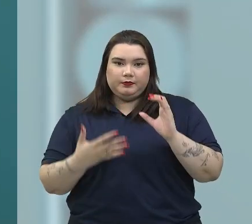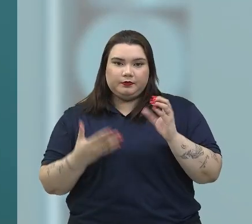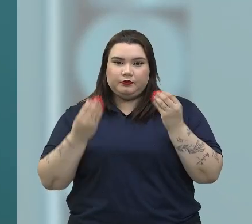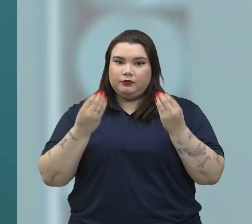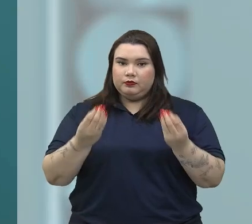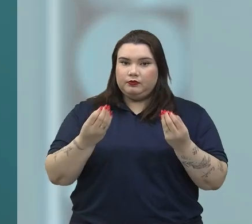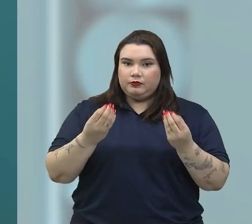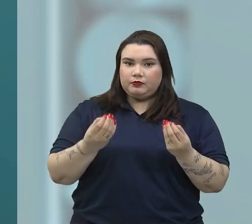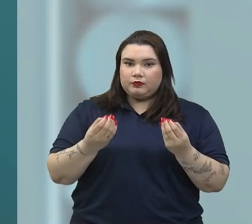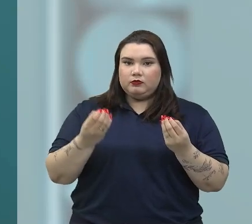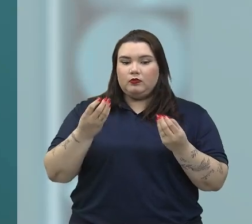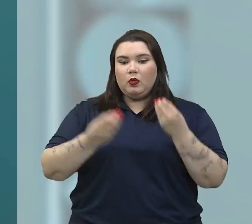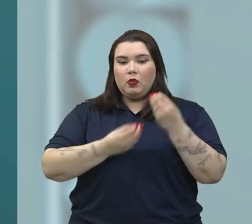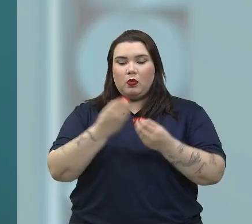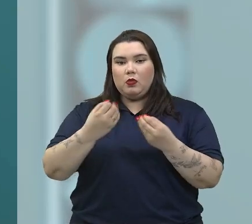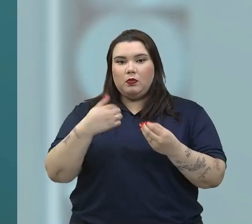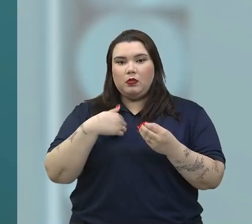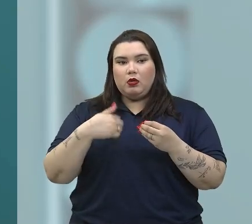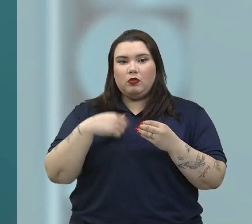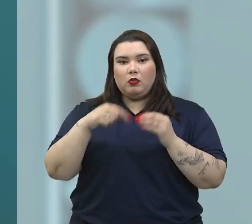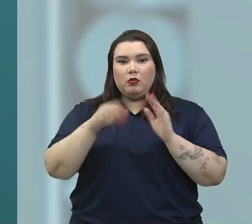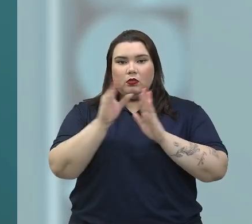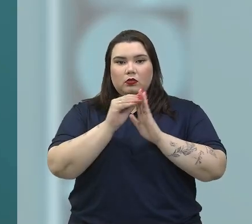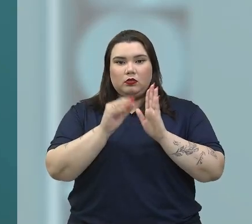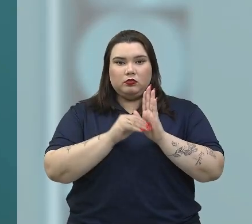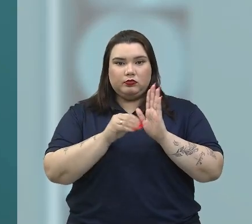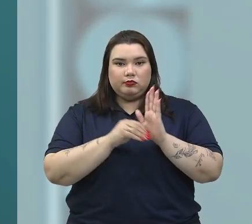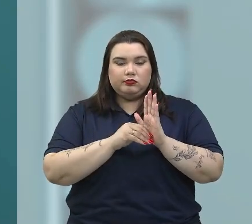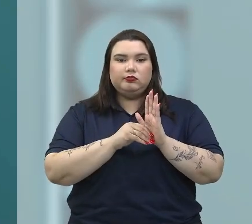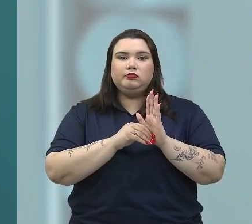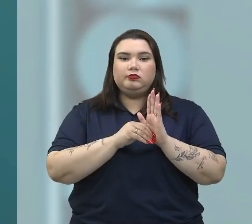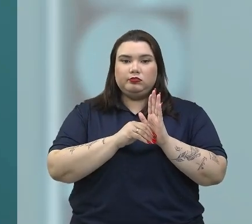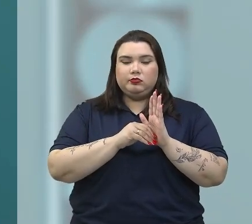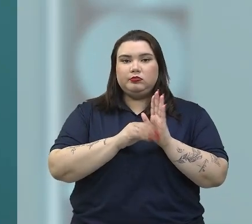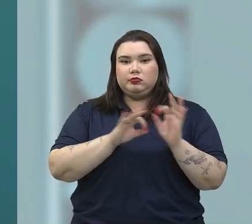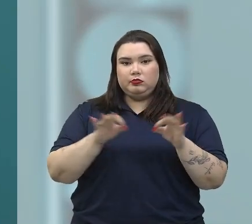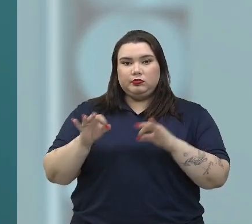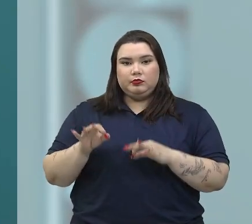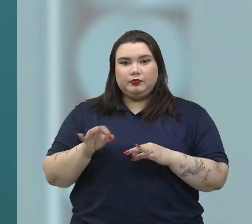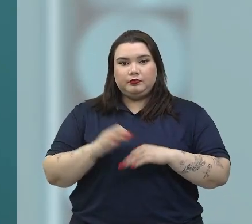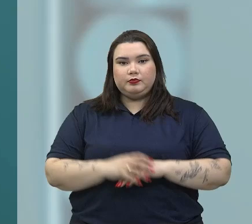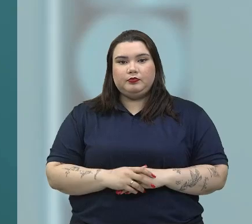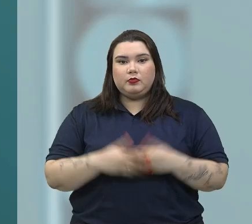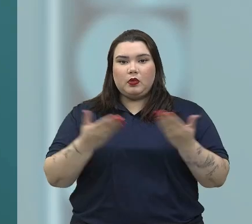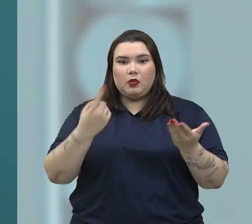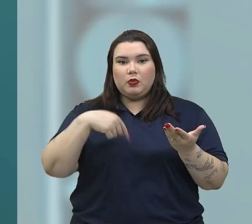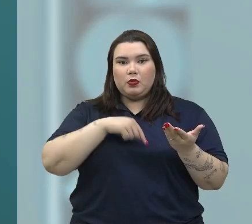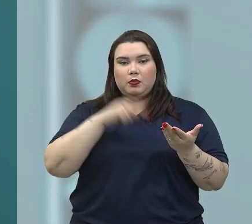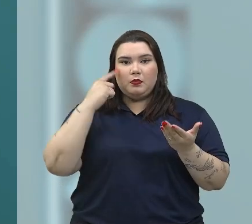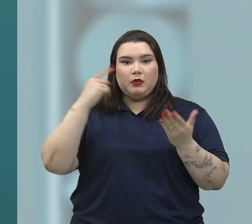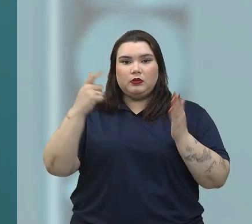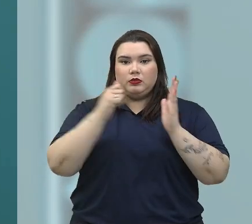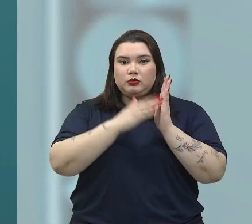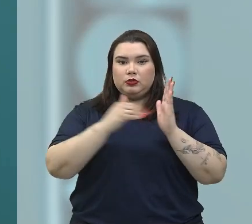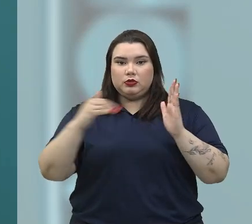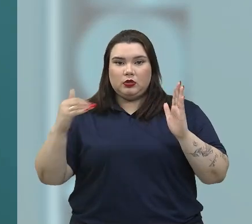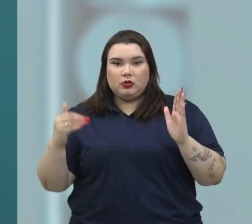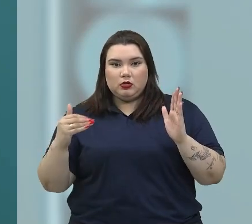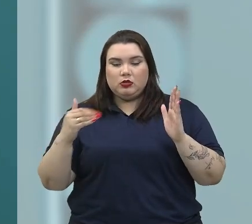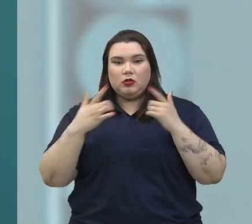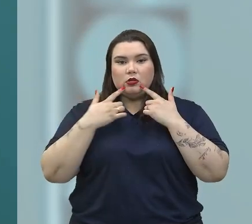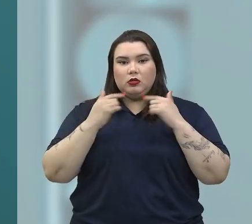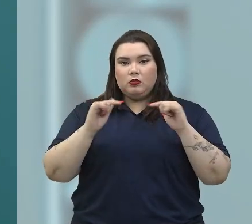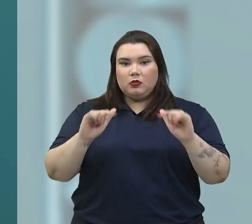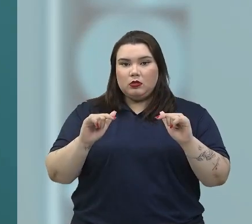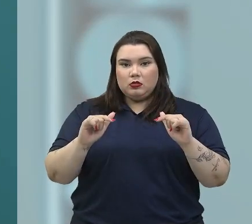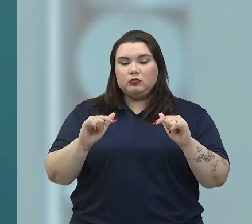para como eu transmito esse conteúdo, como eu transmito essa mensagem, ok? Então, quando a gente pensa no uso estético da